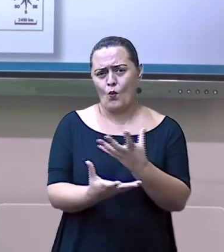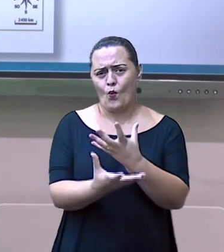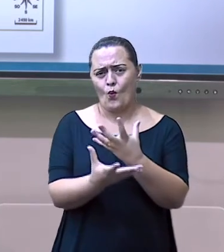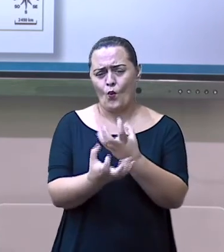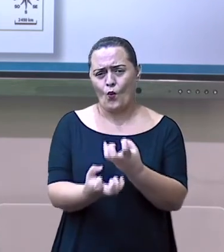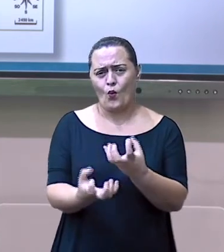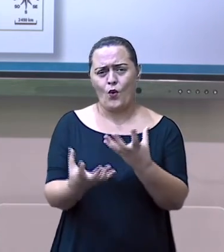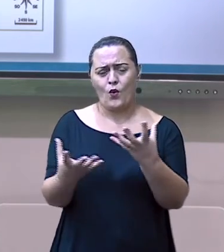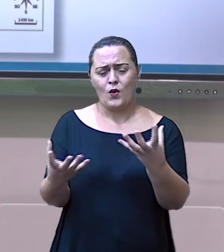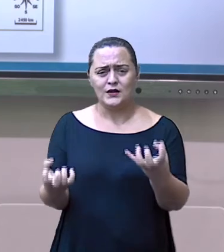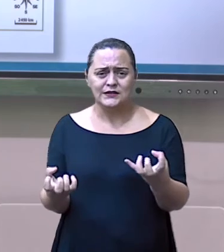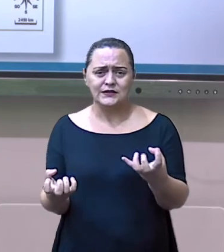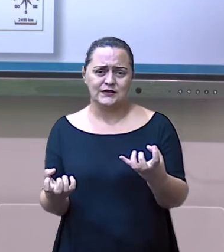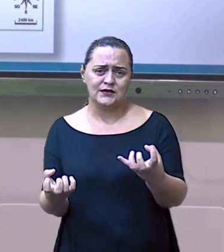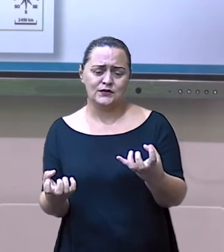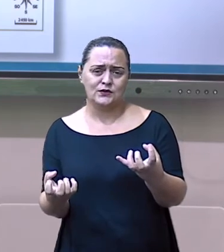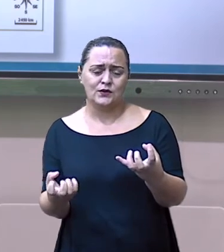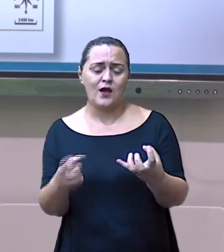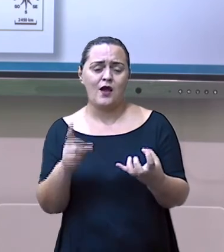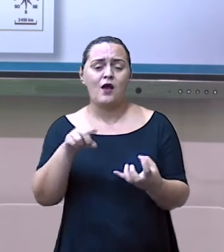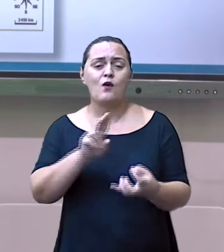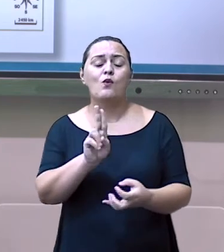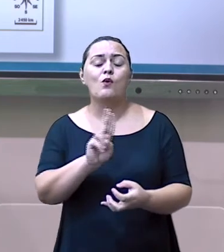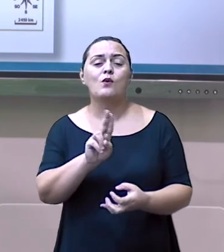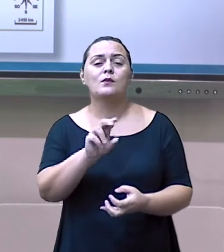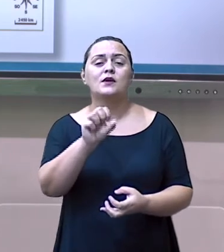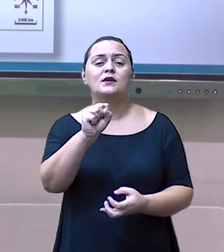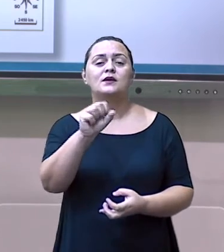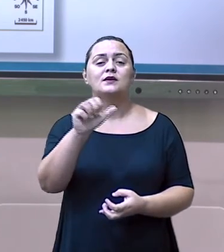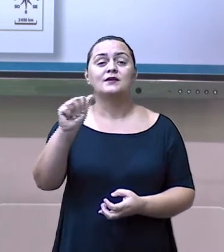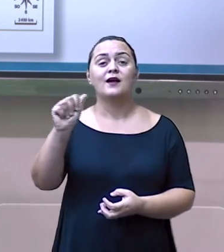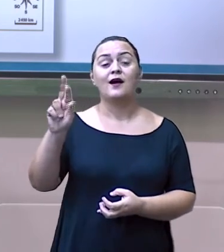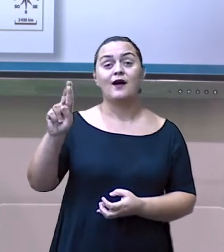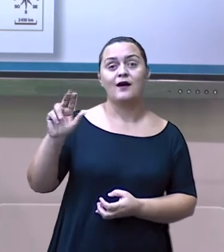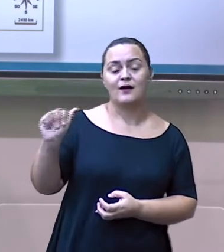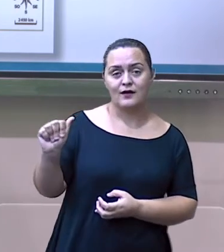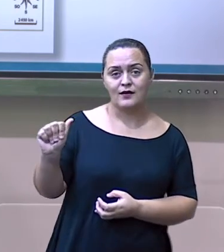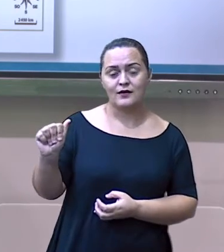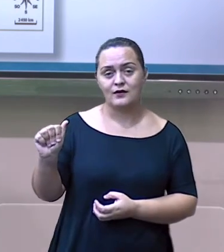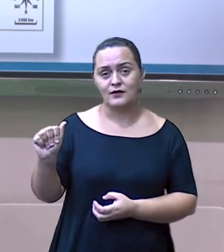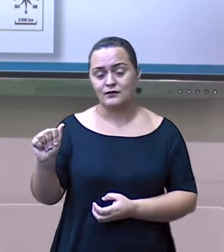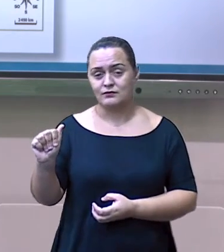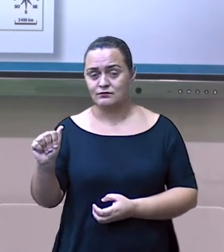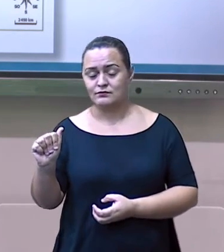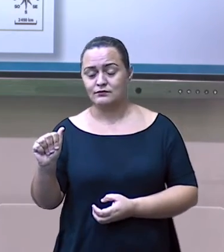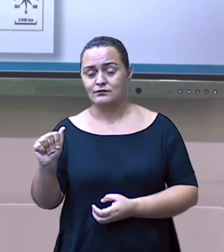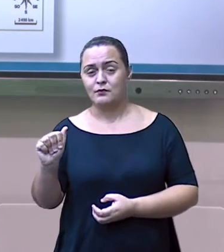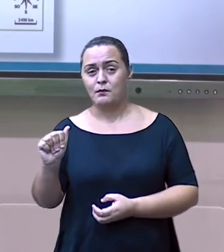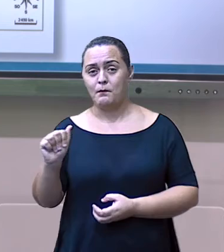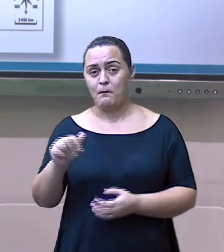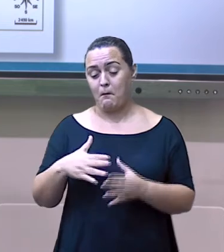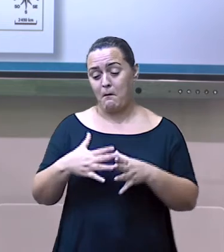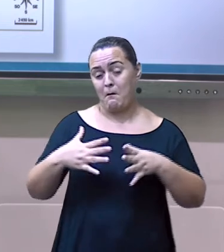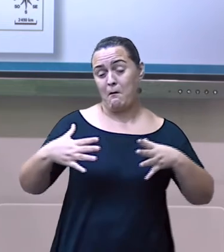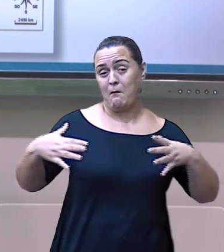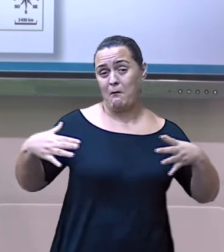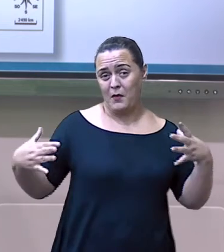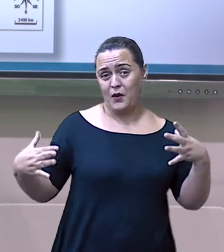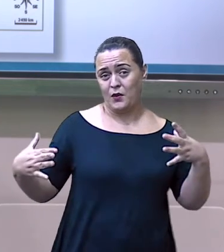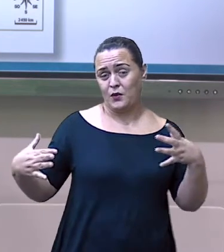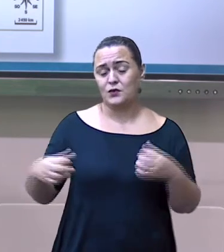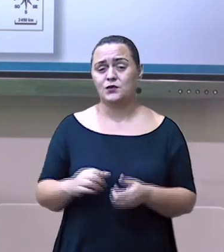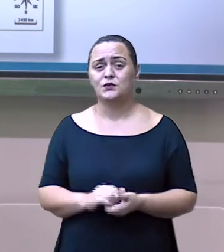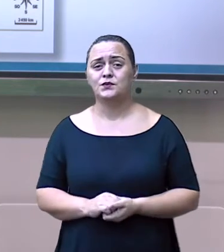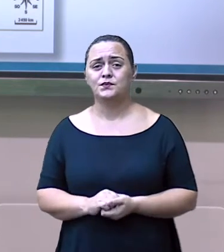assim, 40 a 50 graus aproximadamente, tá? Aí, quando nós